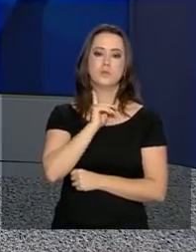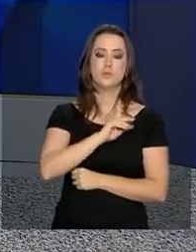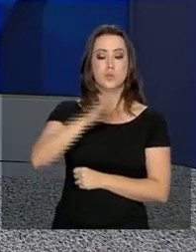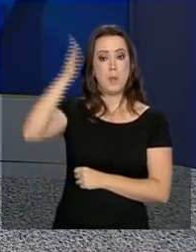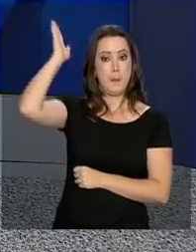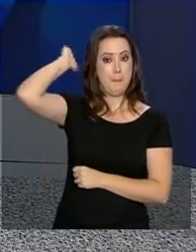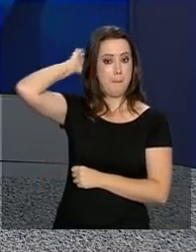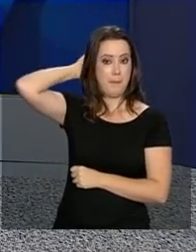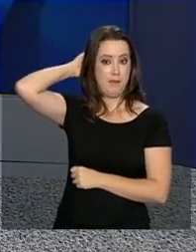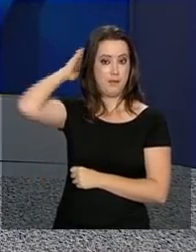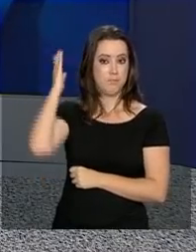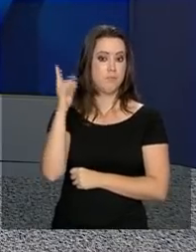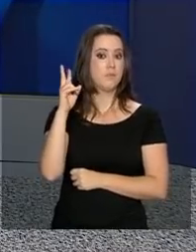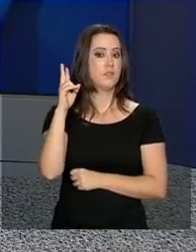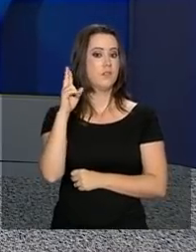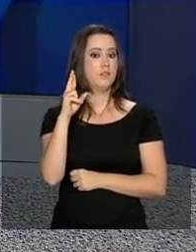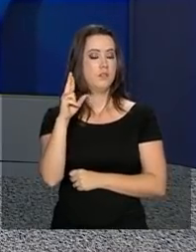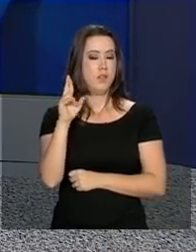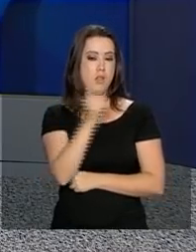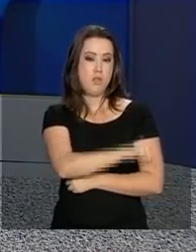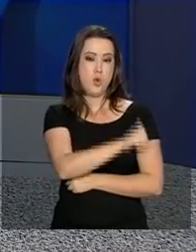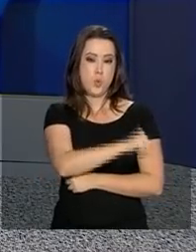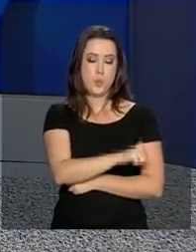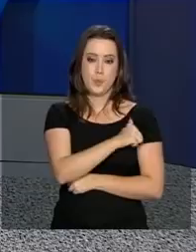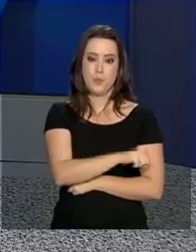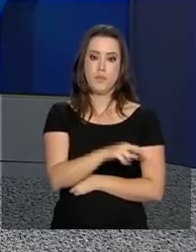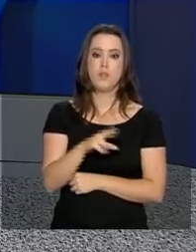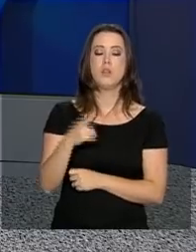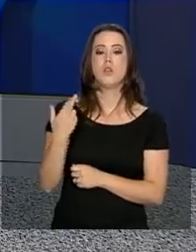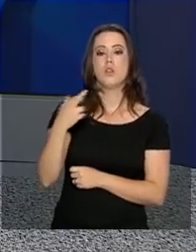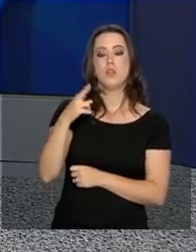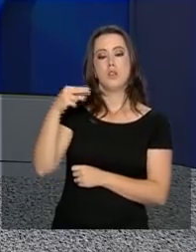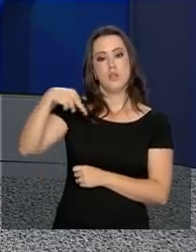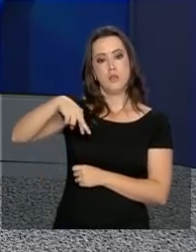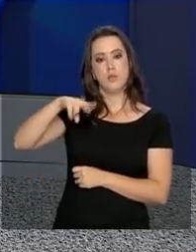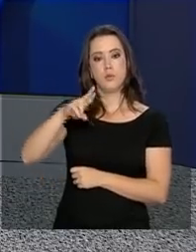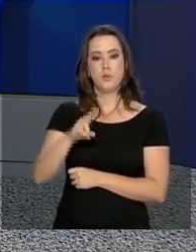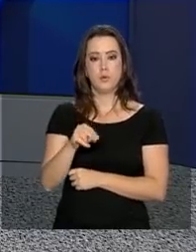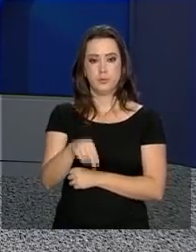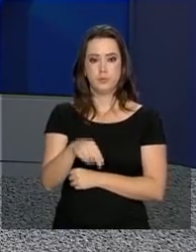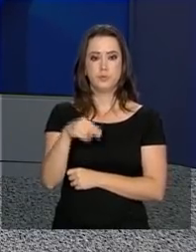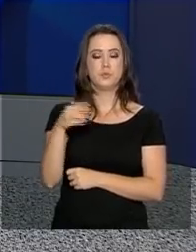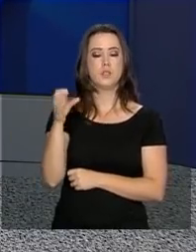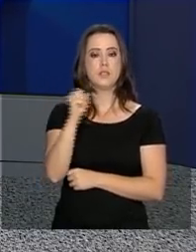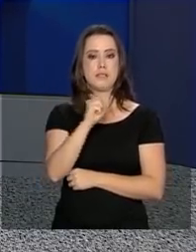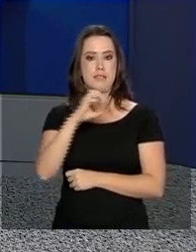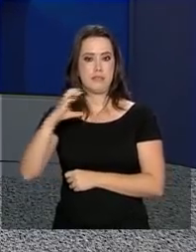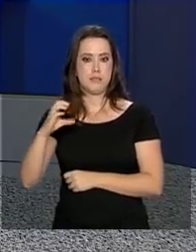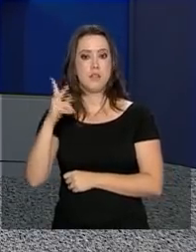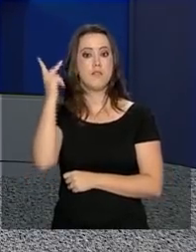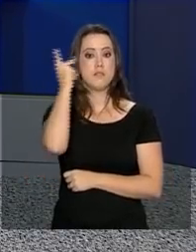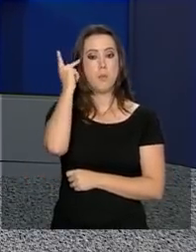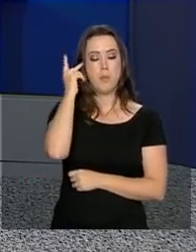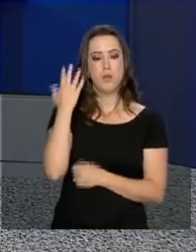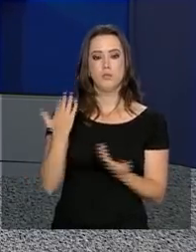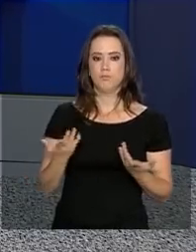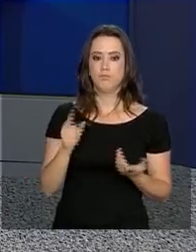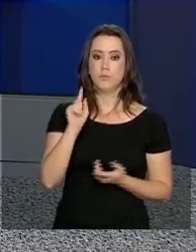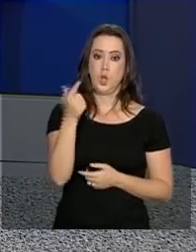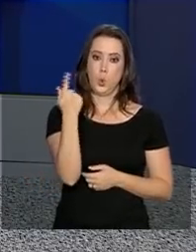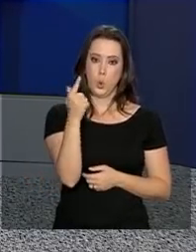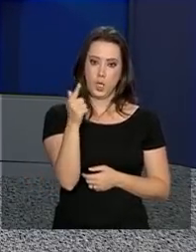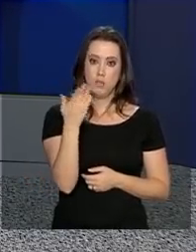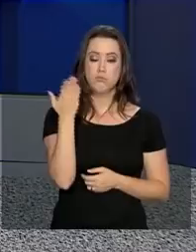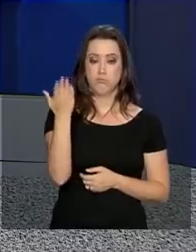minas gerais pará rio de janeiro rio grande do norte santa catarina e são paulo em aparecida de goiânia